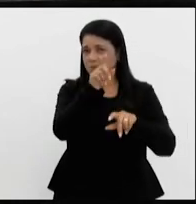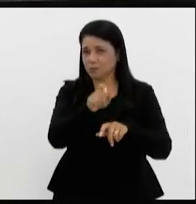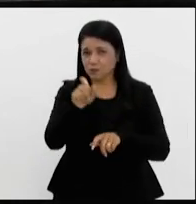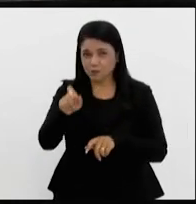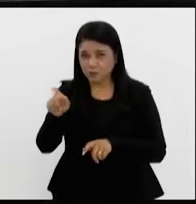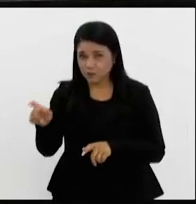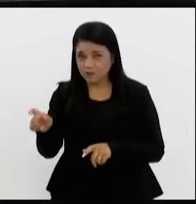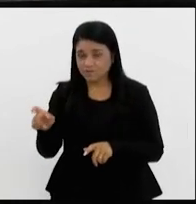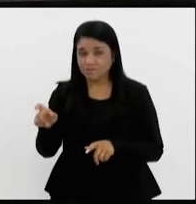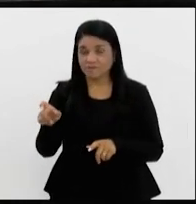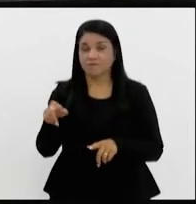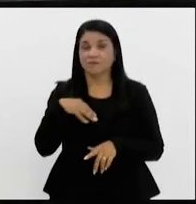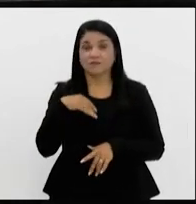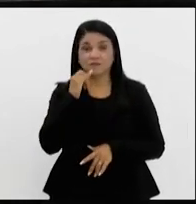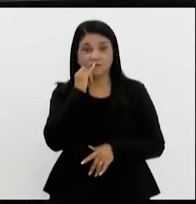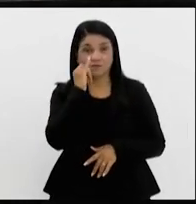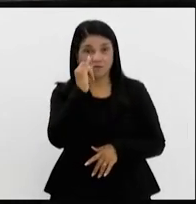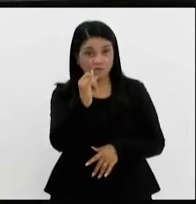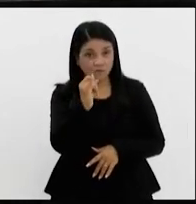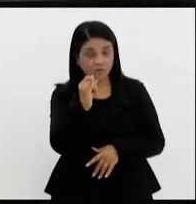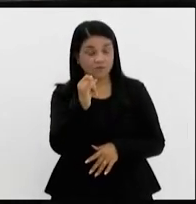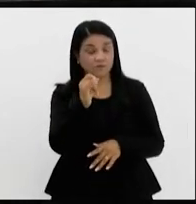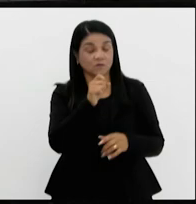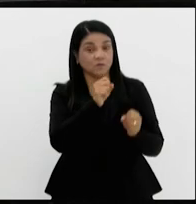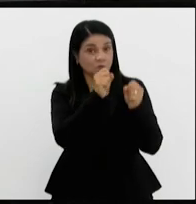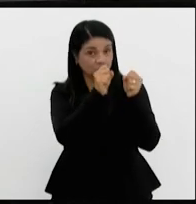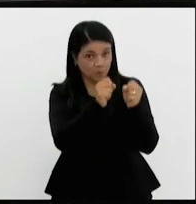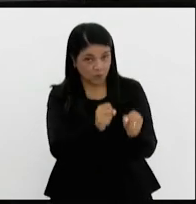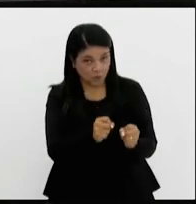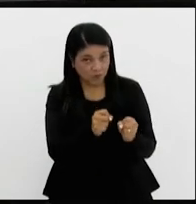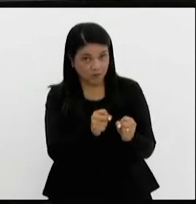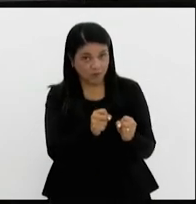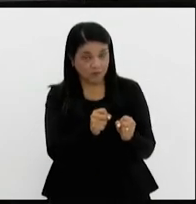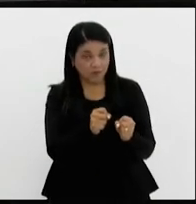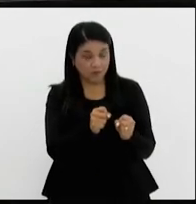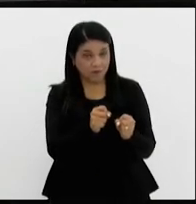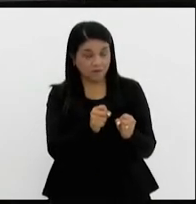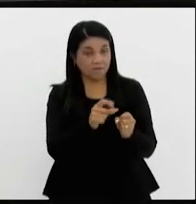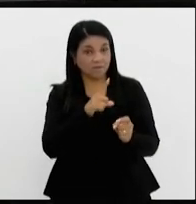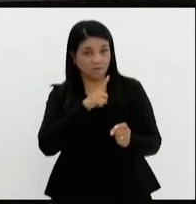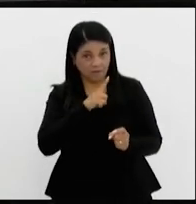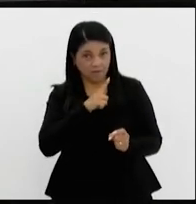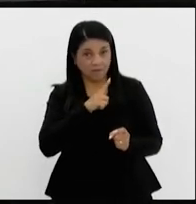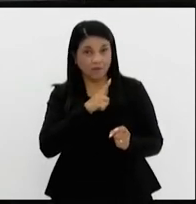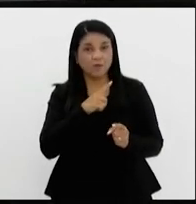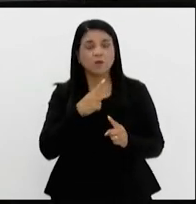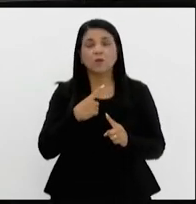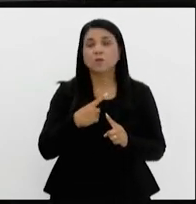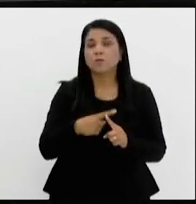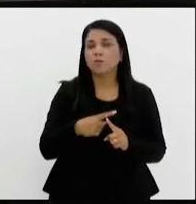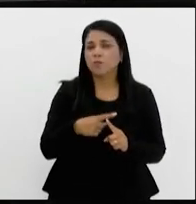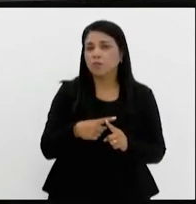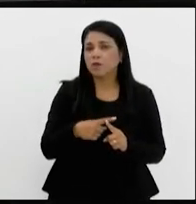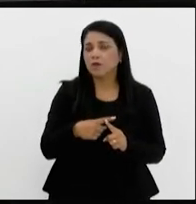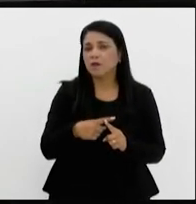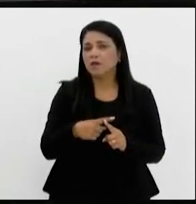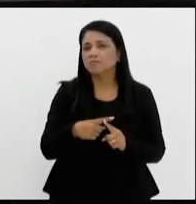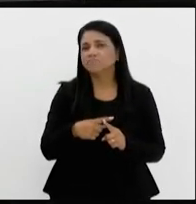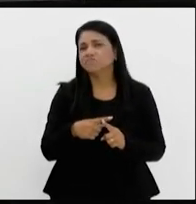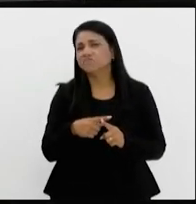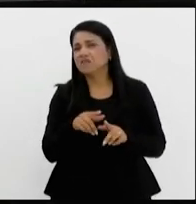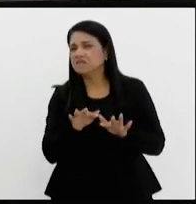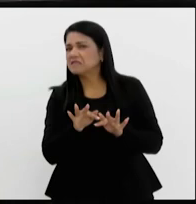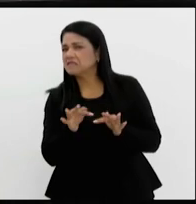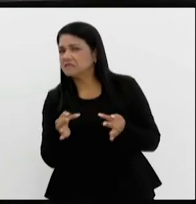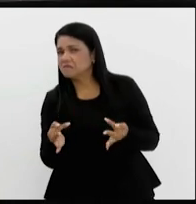E só vos dão este poder porque ele é geralmente inofensivo. Quando